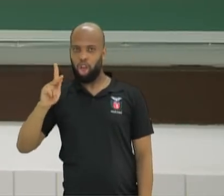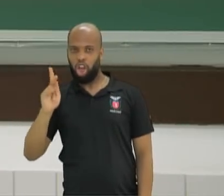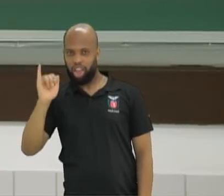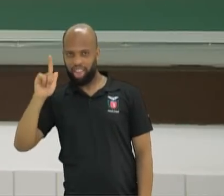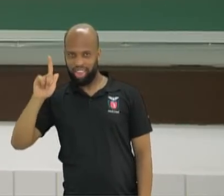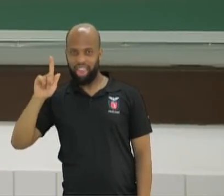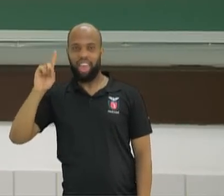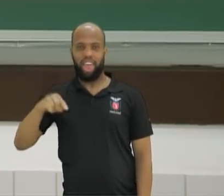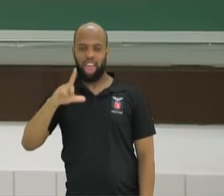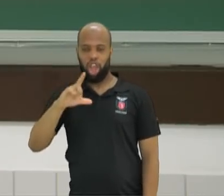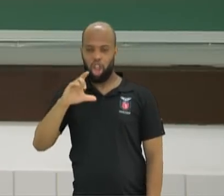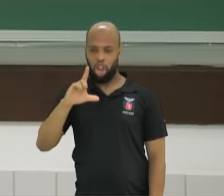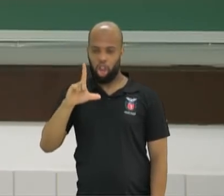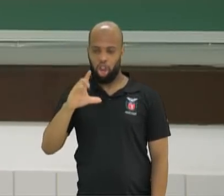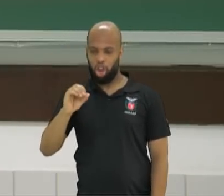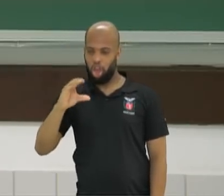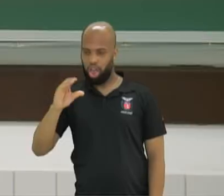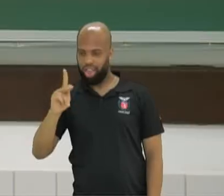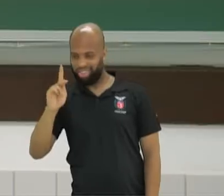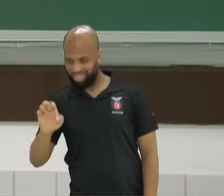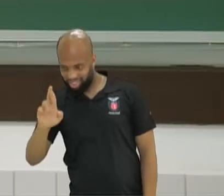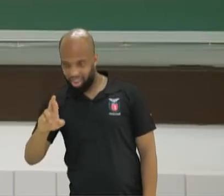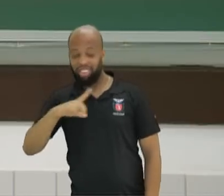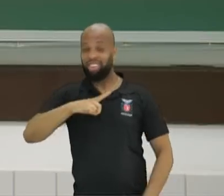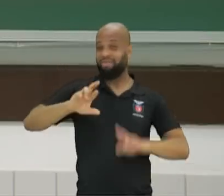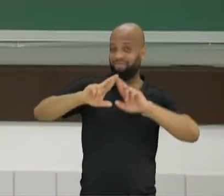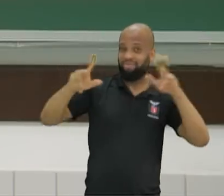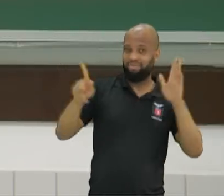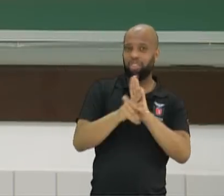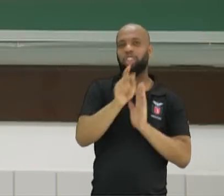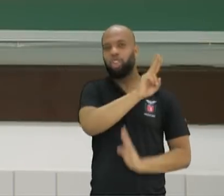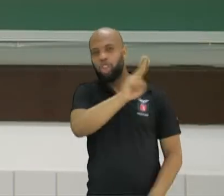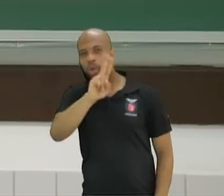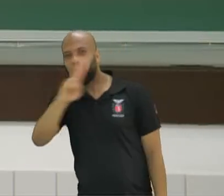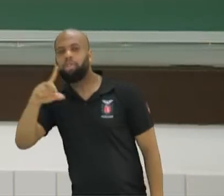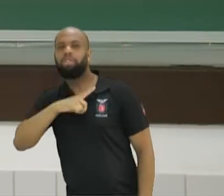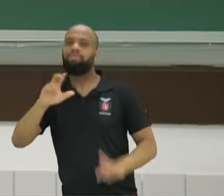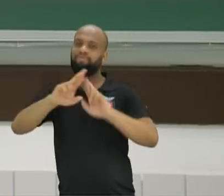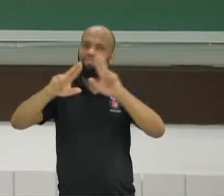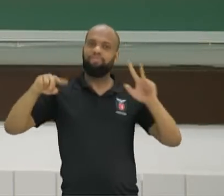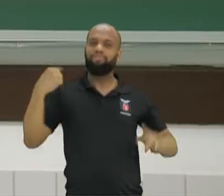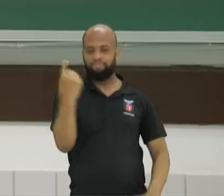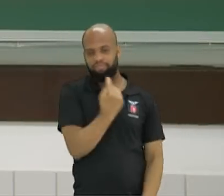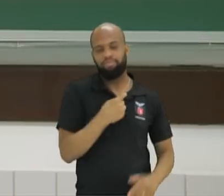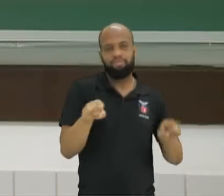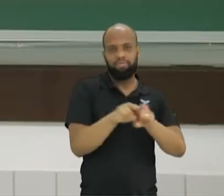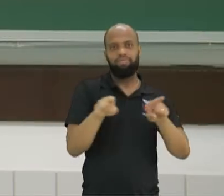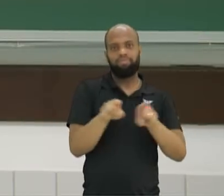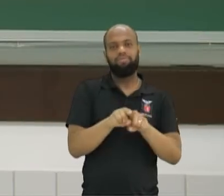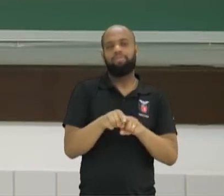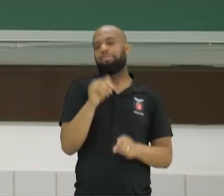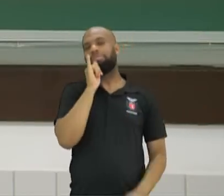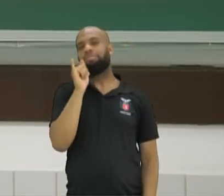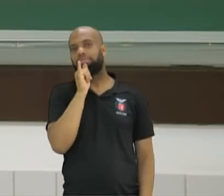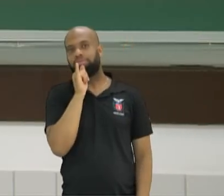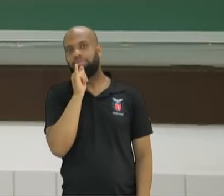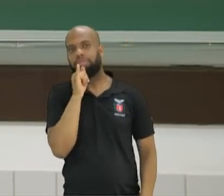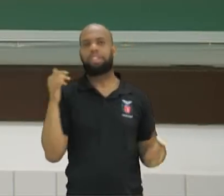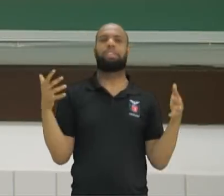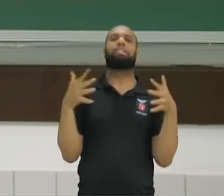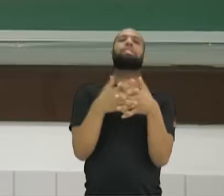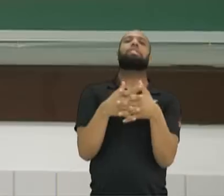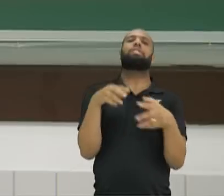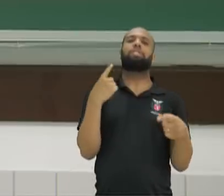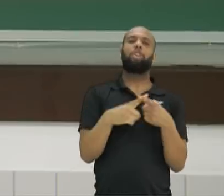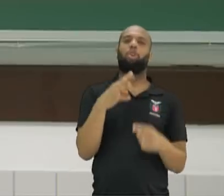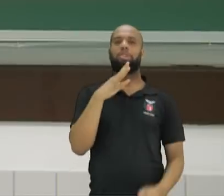Então, existem essas diferenças aí de nomenclaturas que às vezes a gente, sem